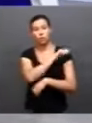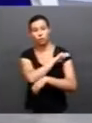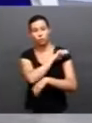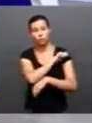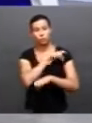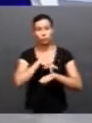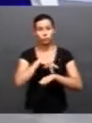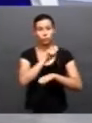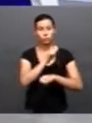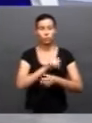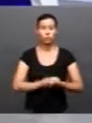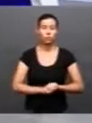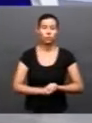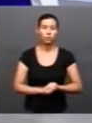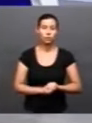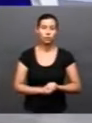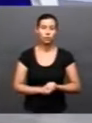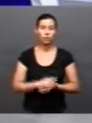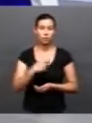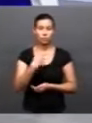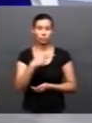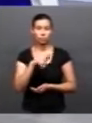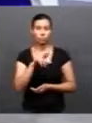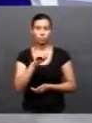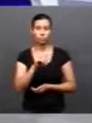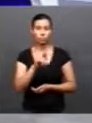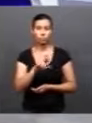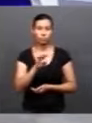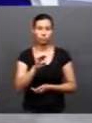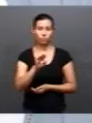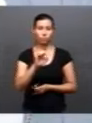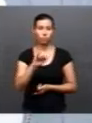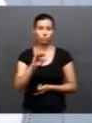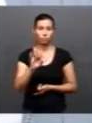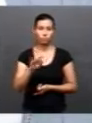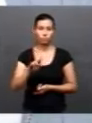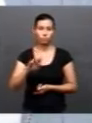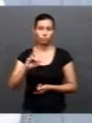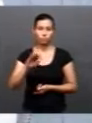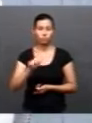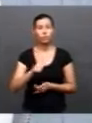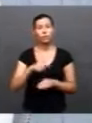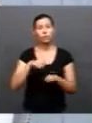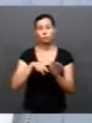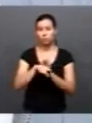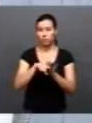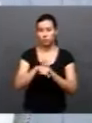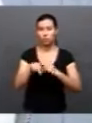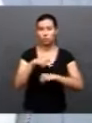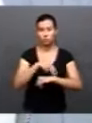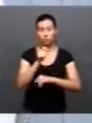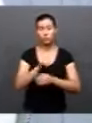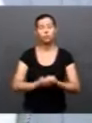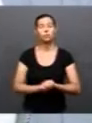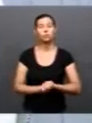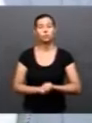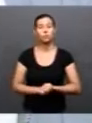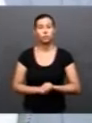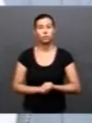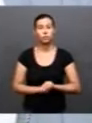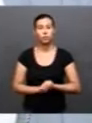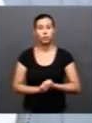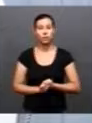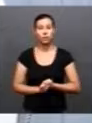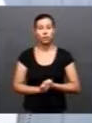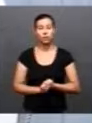pós, da pró-reitoria de pós-graduação, de pesquisa e pós-graduação, para que isso realmente aconteça, Orley, para que saia